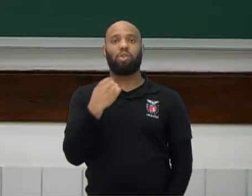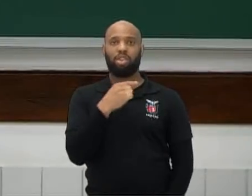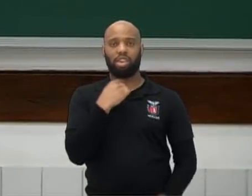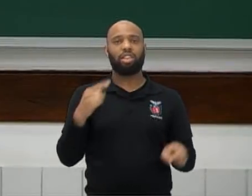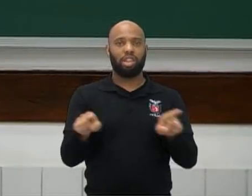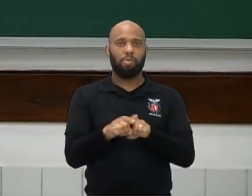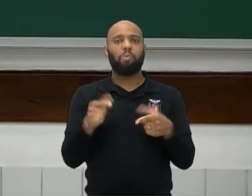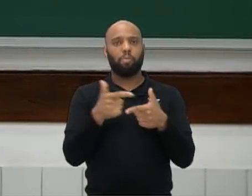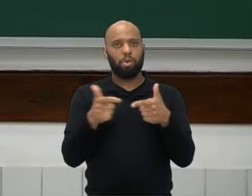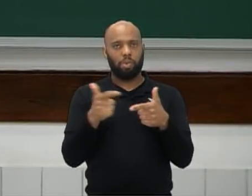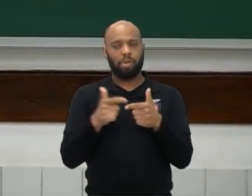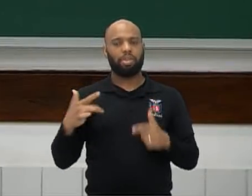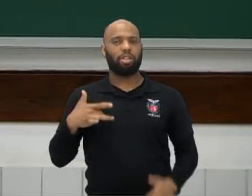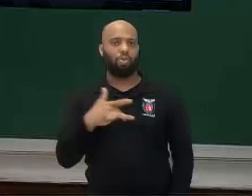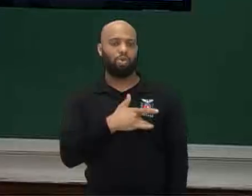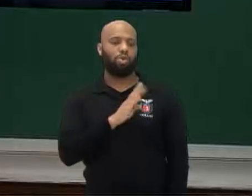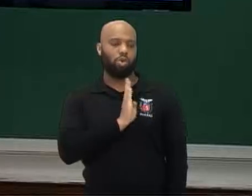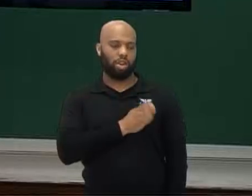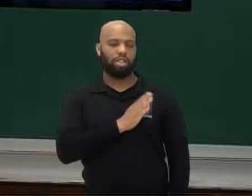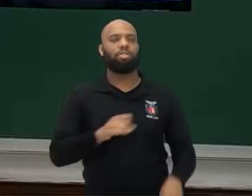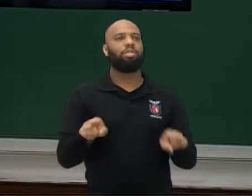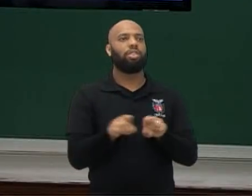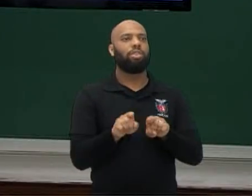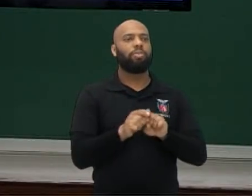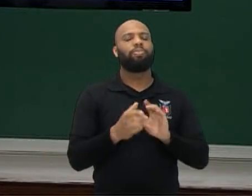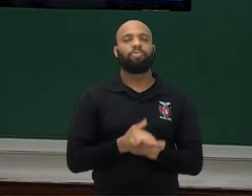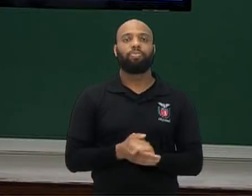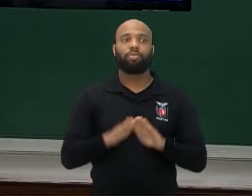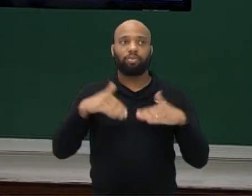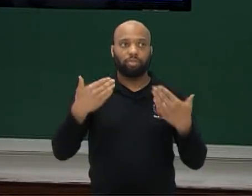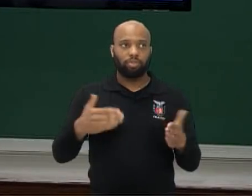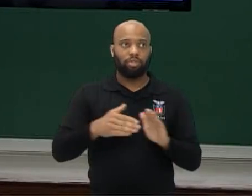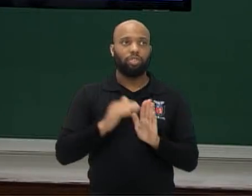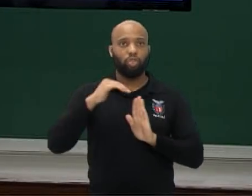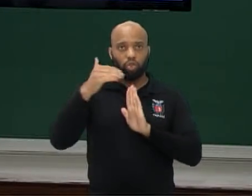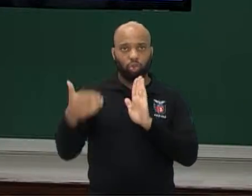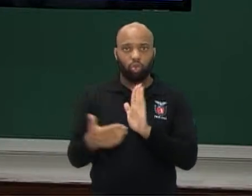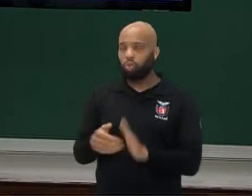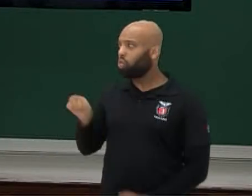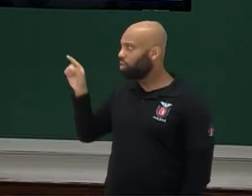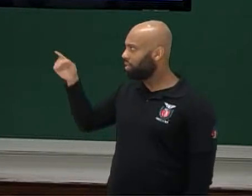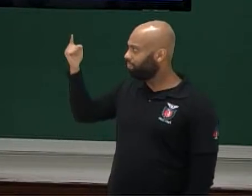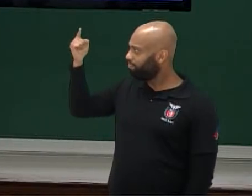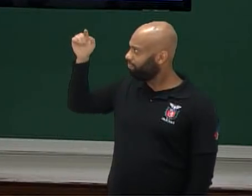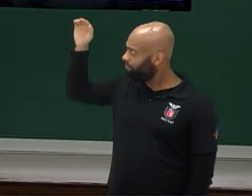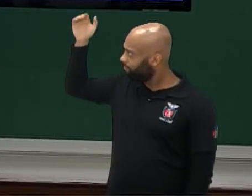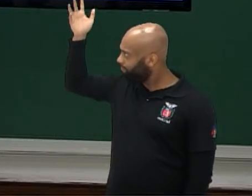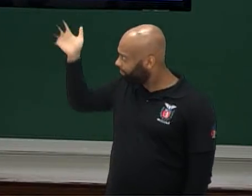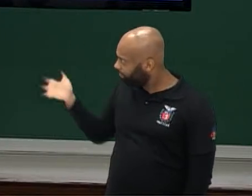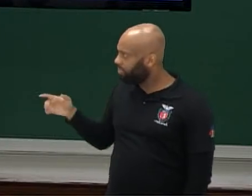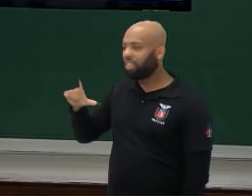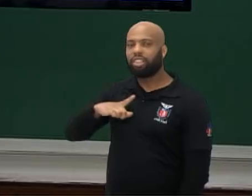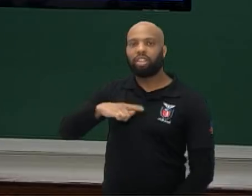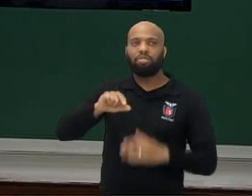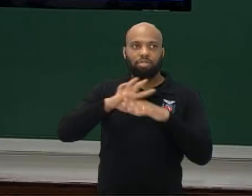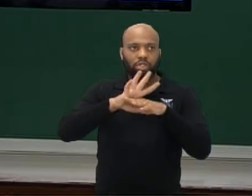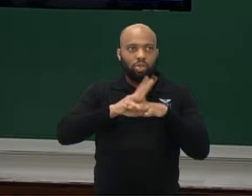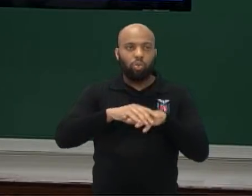sérios na pessoa contaminada. Então, todas essas doenças têm